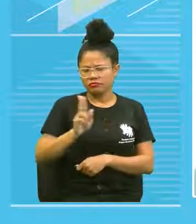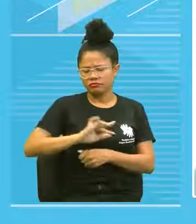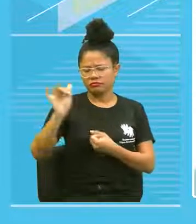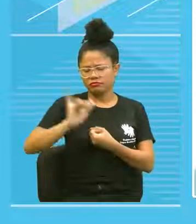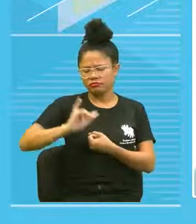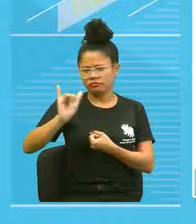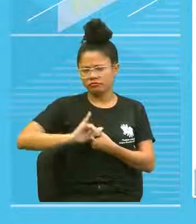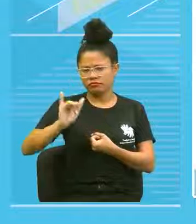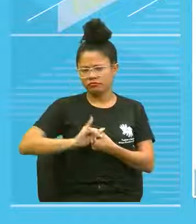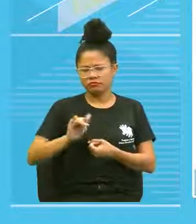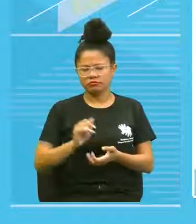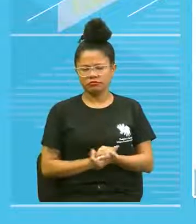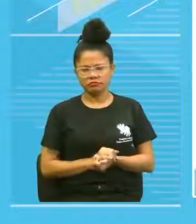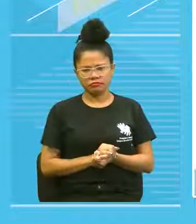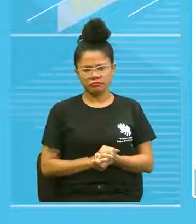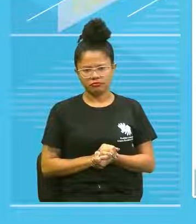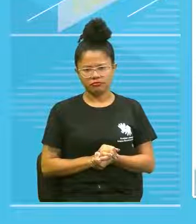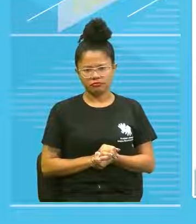consumimos